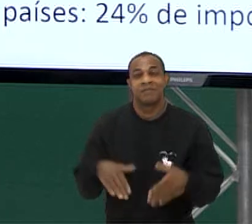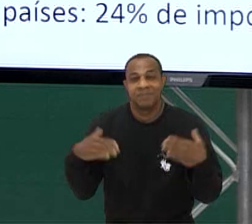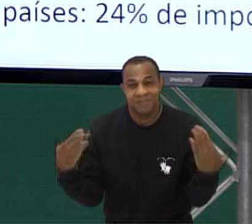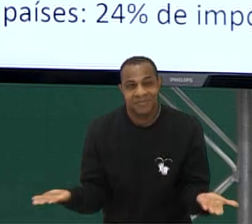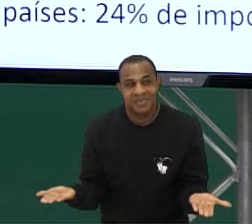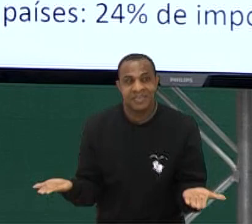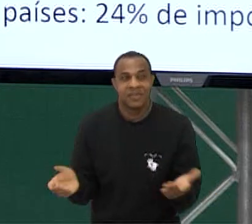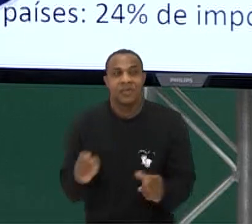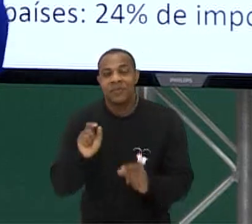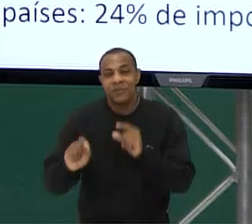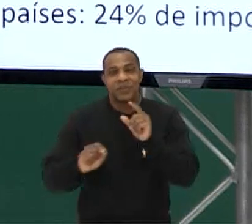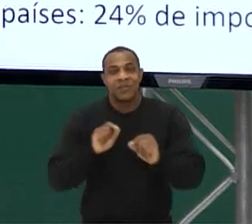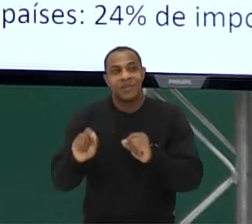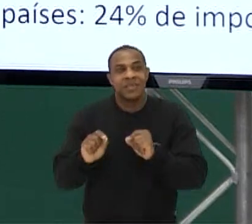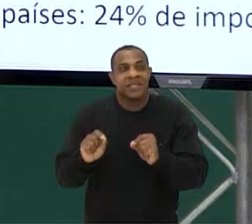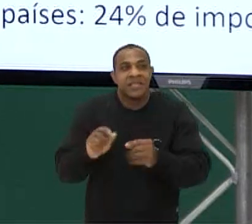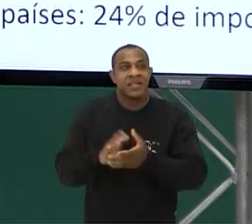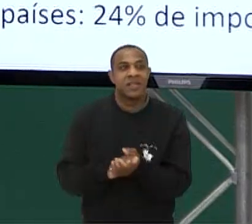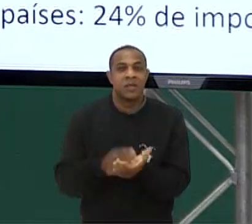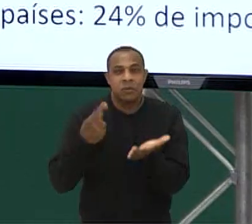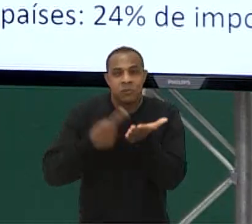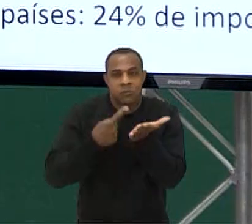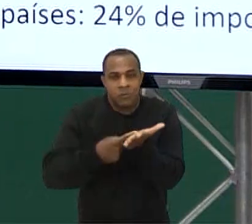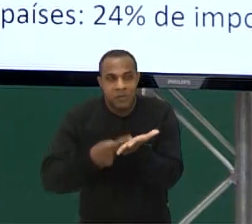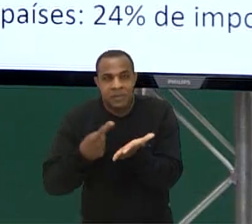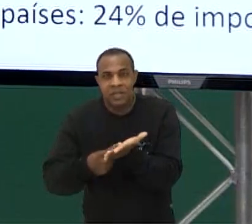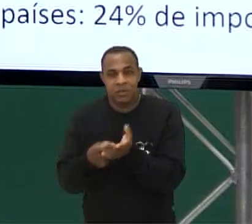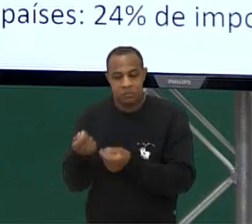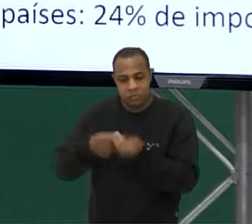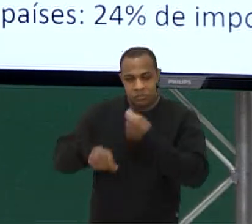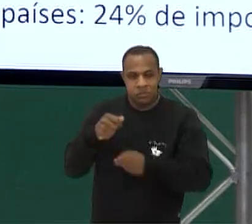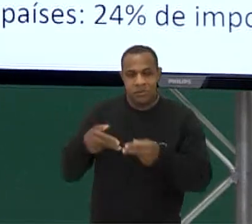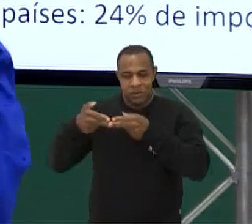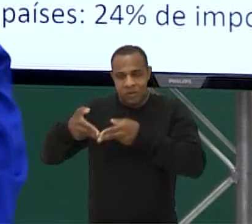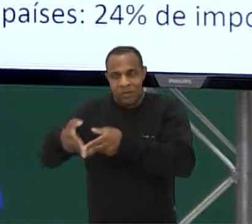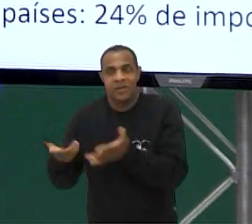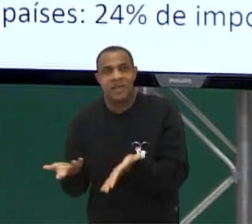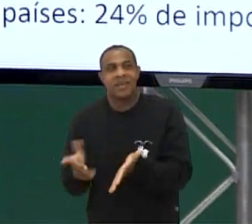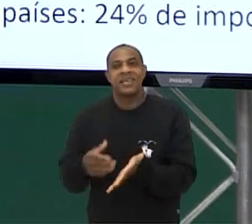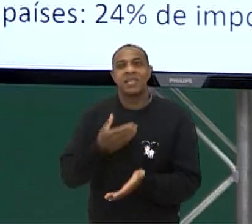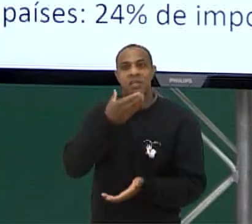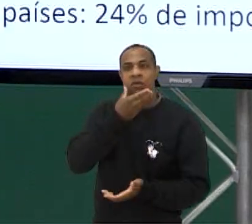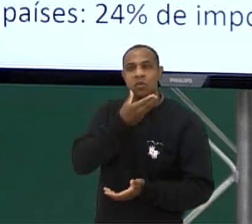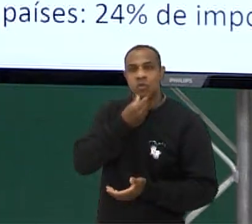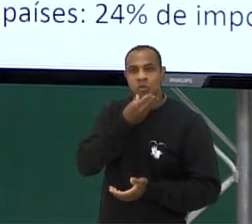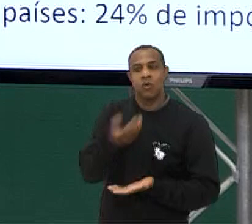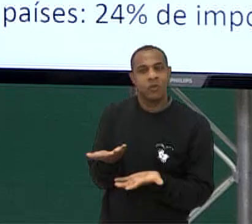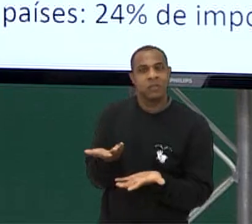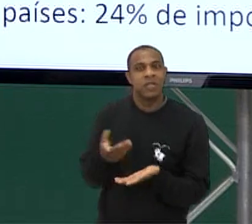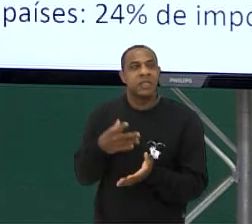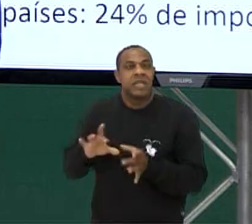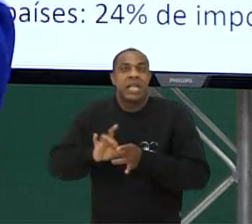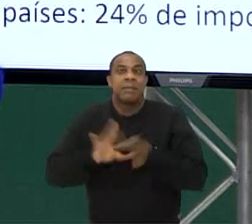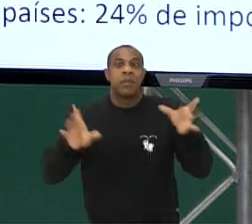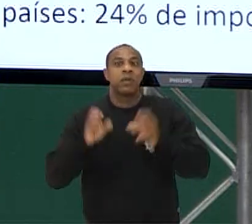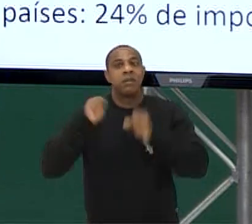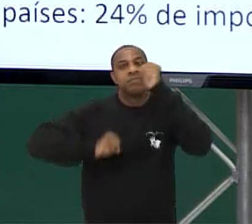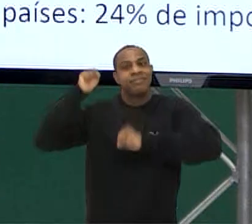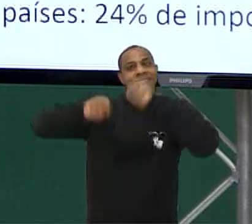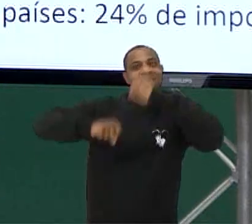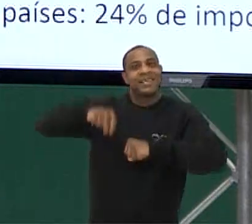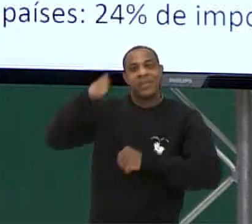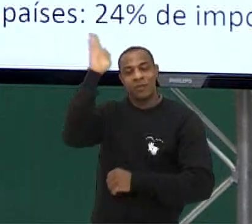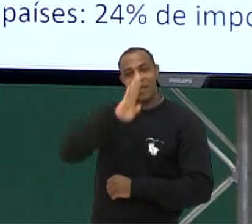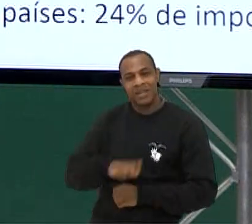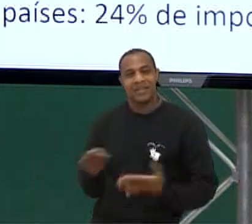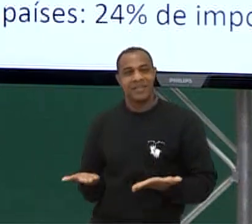Então, o que foi esse Tratado de Navegação e Comércio, que a princípio Dom João VI tinha liberado a indústria no Brasil? Mas eu já vou avisar para